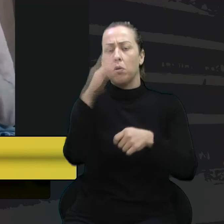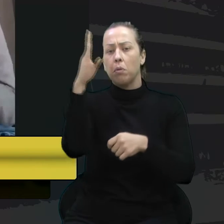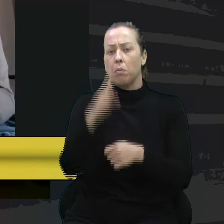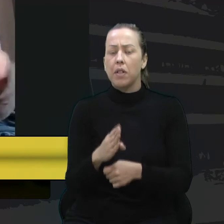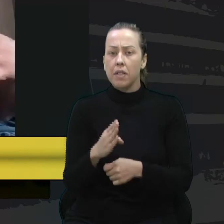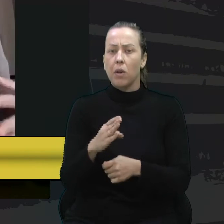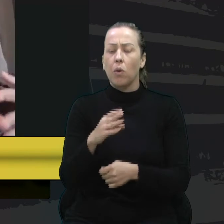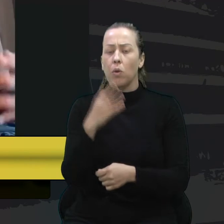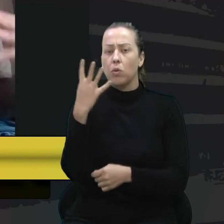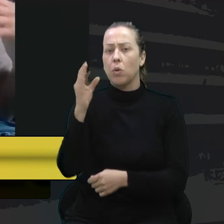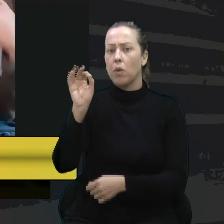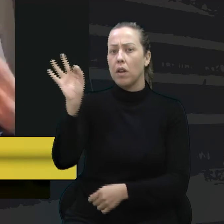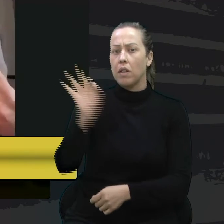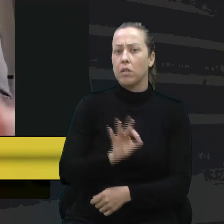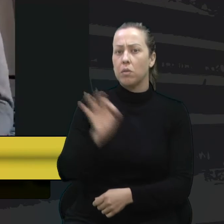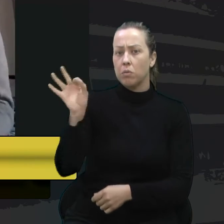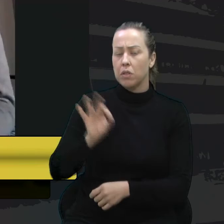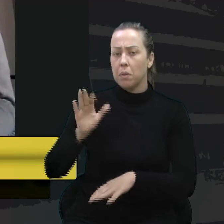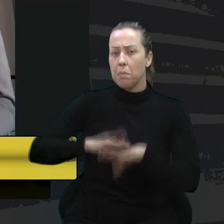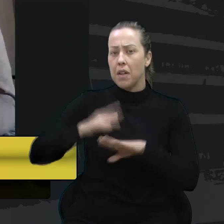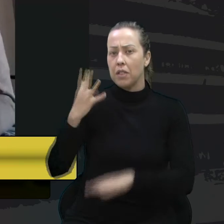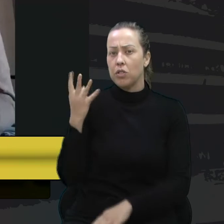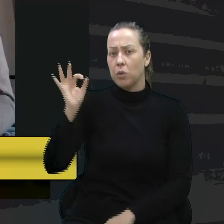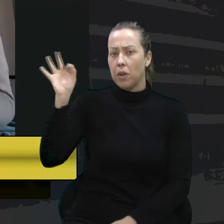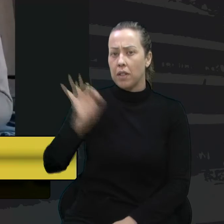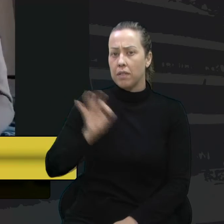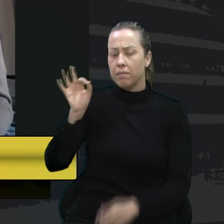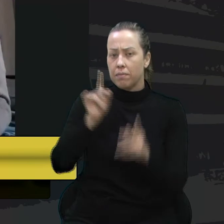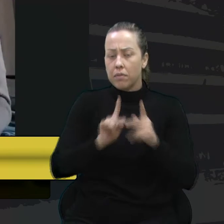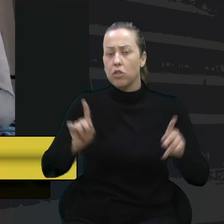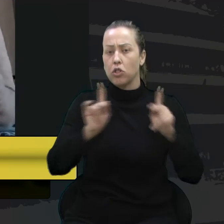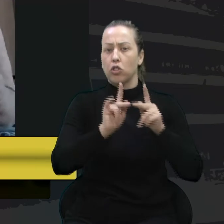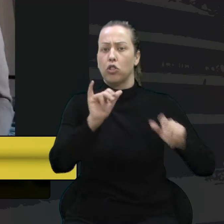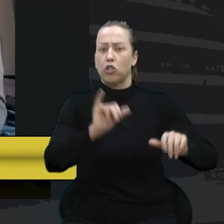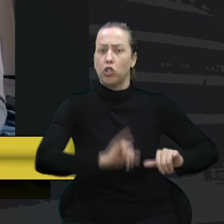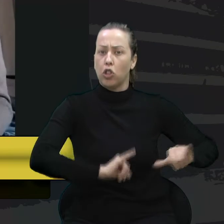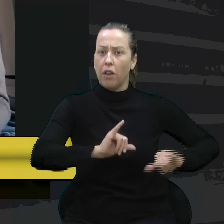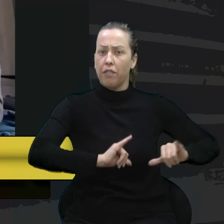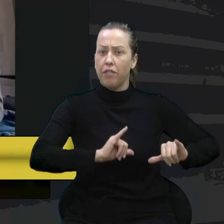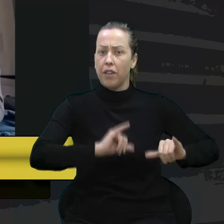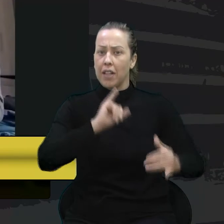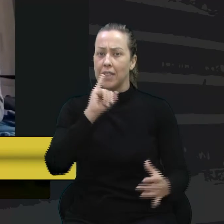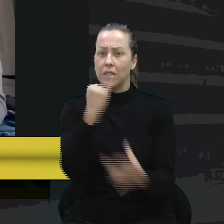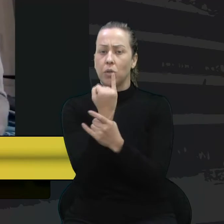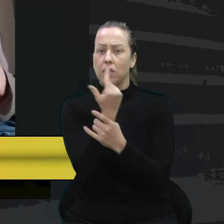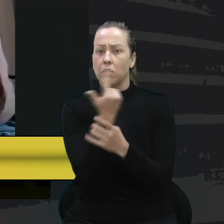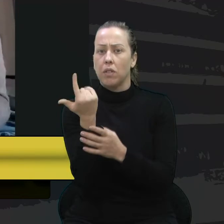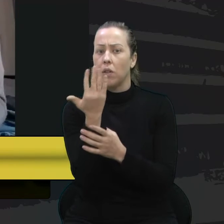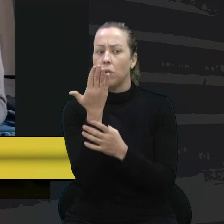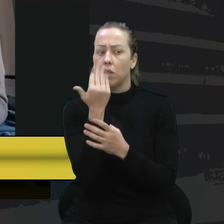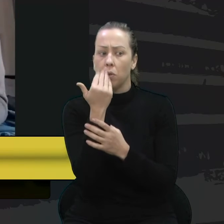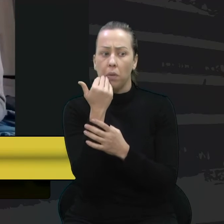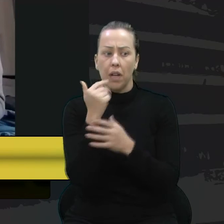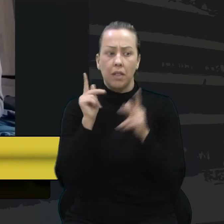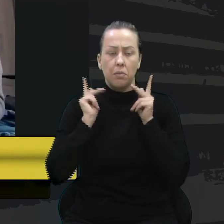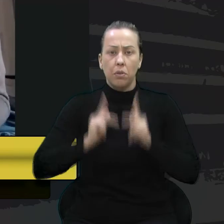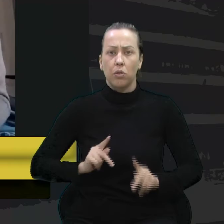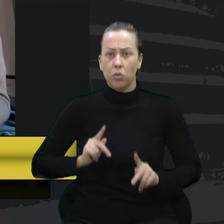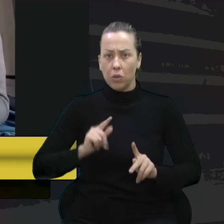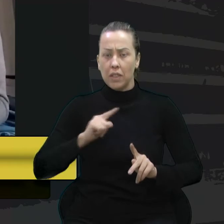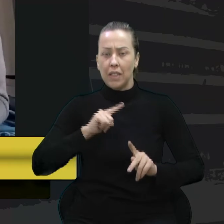onde 40%, mais de 40% da população sofre com a insegurança alimentar, onde as pessoas estão